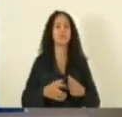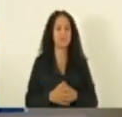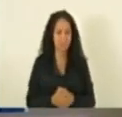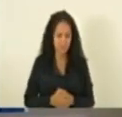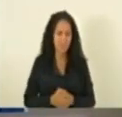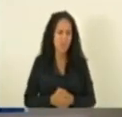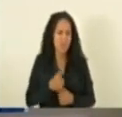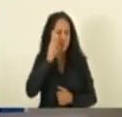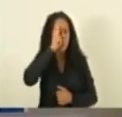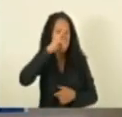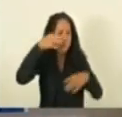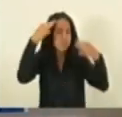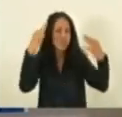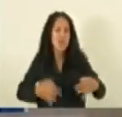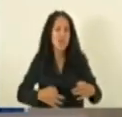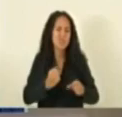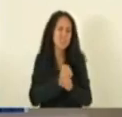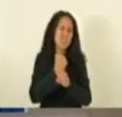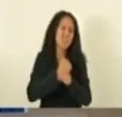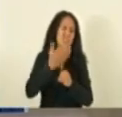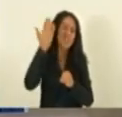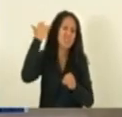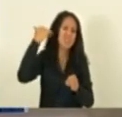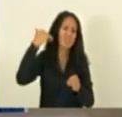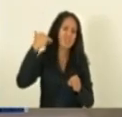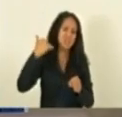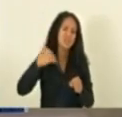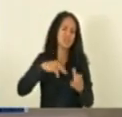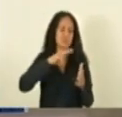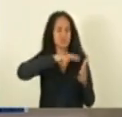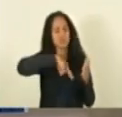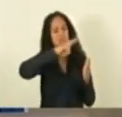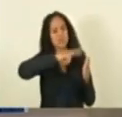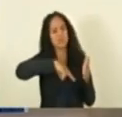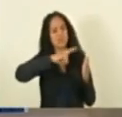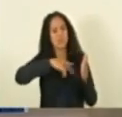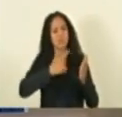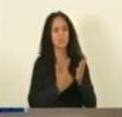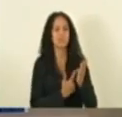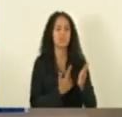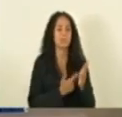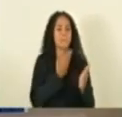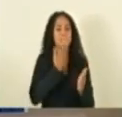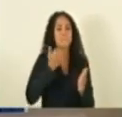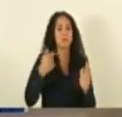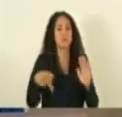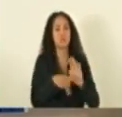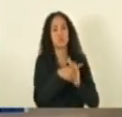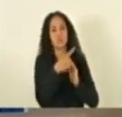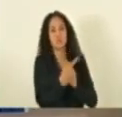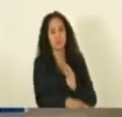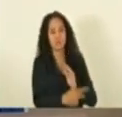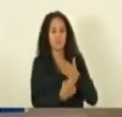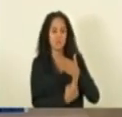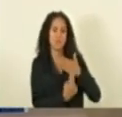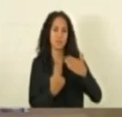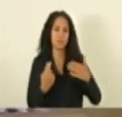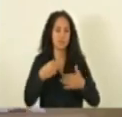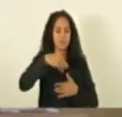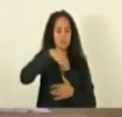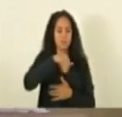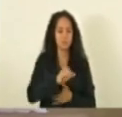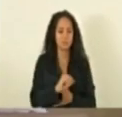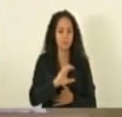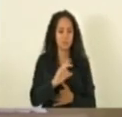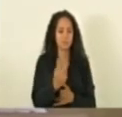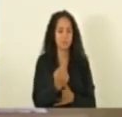me lembro bem, porque já faz muitos anos, uma das melhores obras de Machado de Assis, talvez a melhor dele, embora a mais conhecida seja Dom